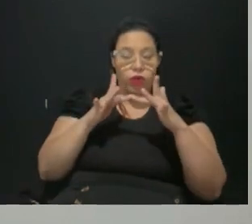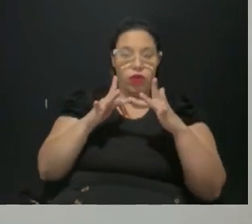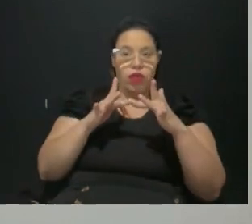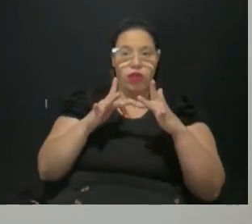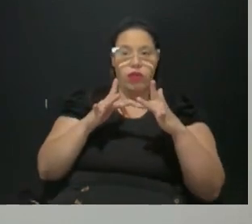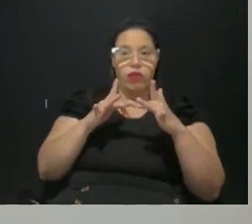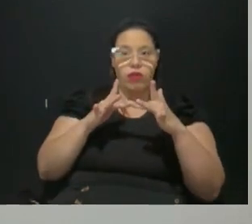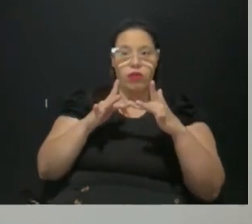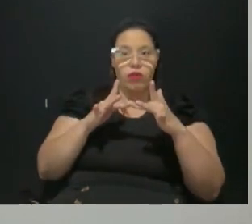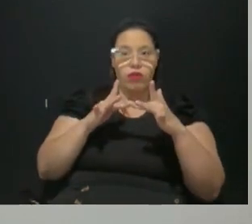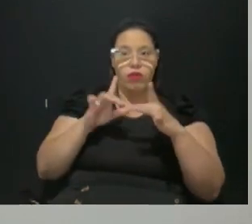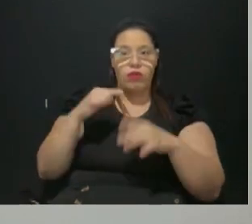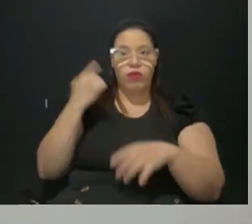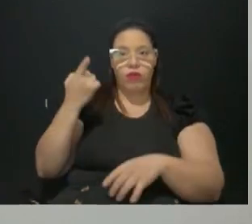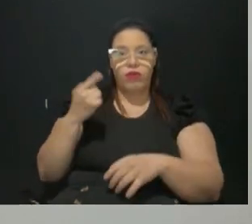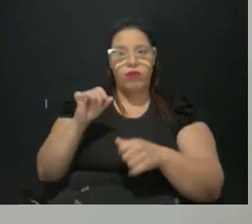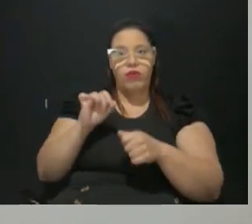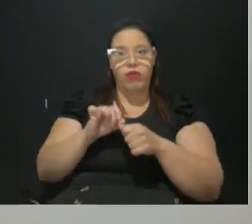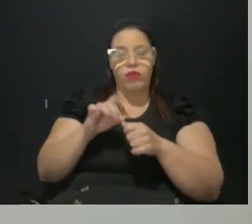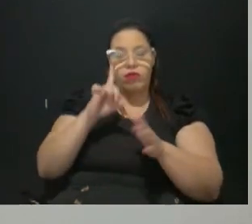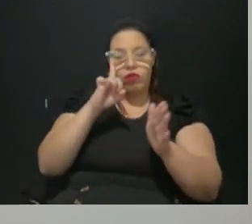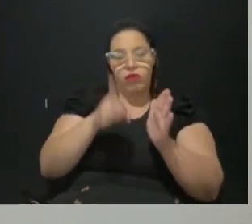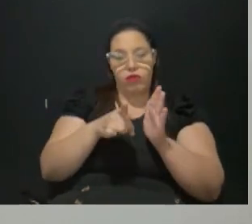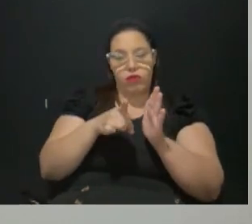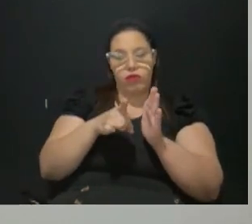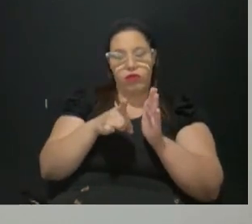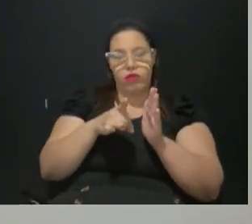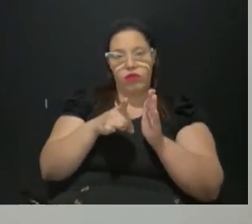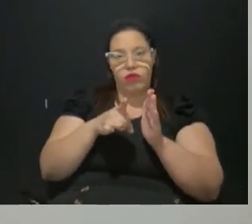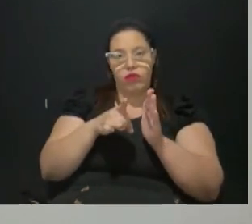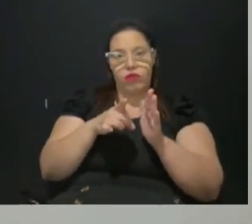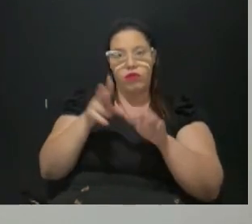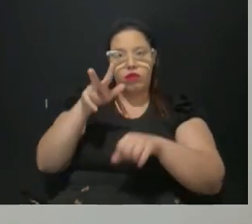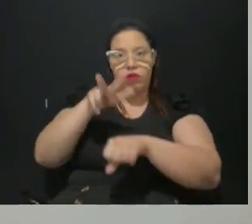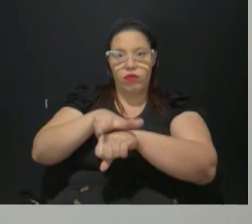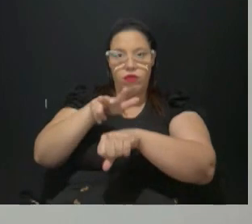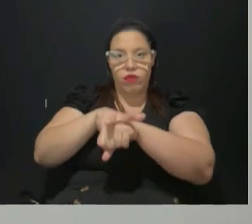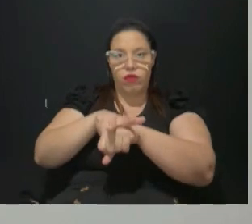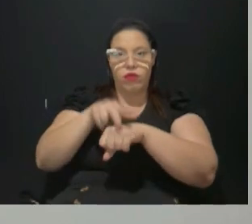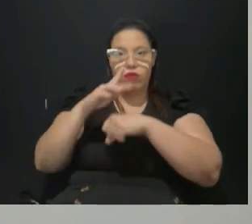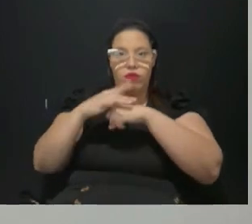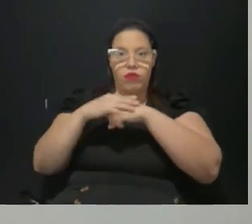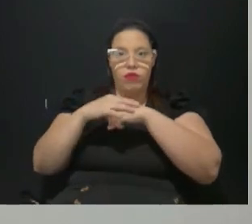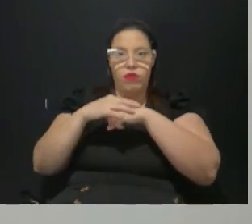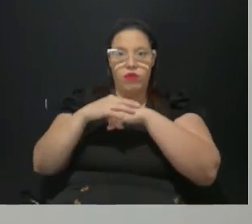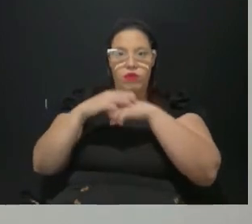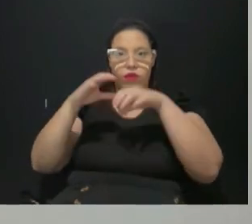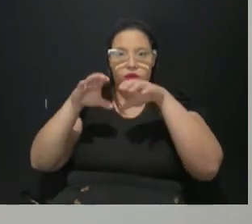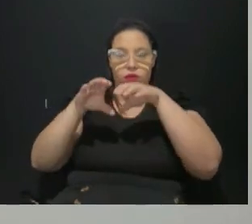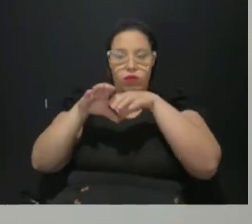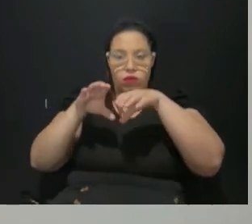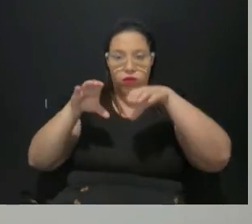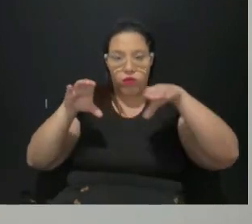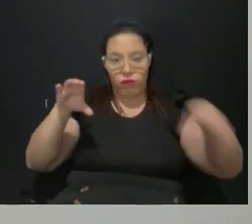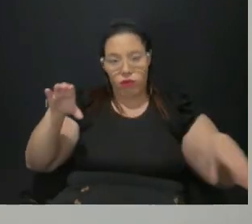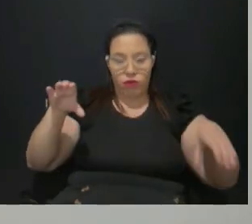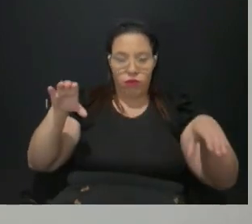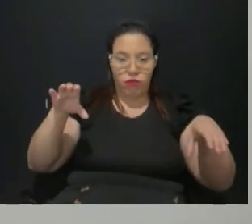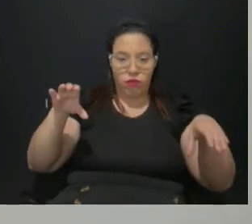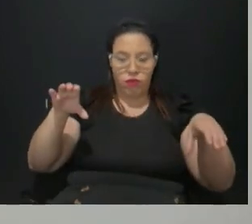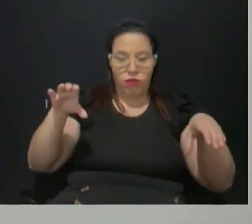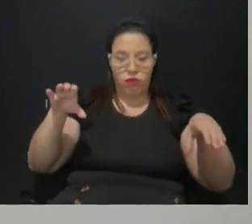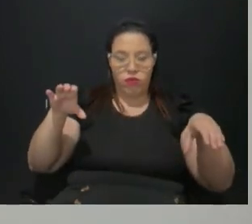e por isso que depois de feito um diagnóstico, o paciente que está com a doença tem que esperar todas as